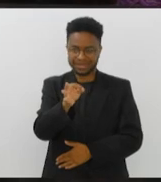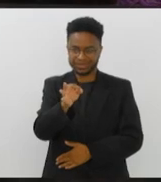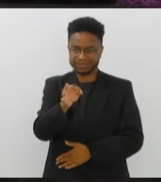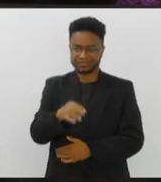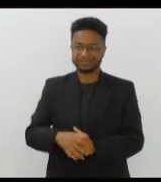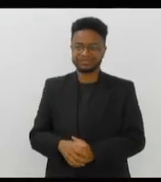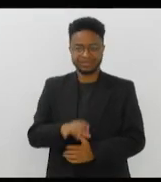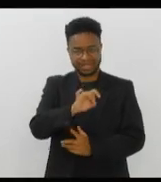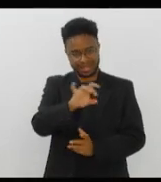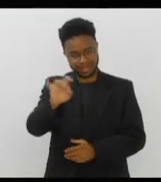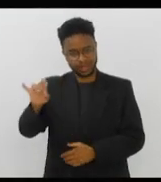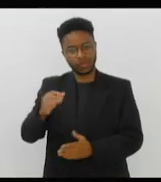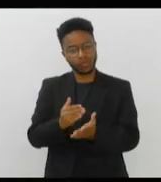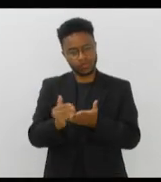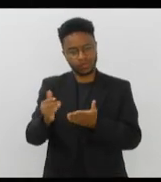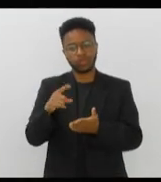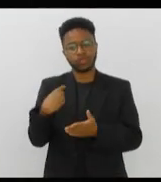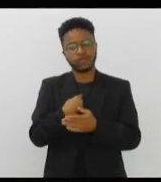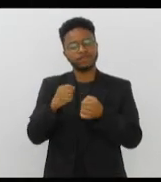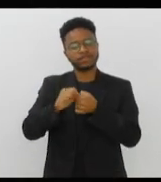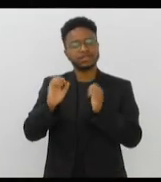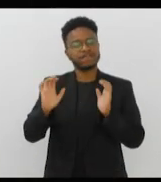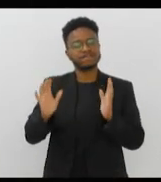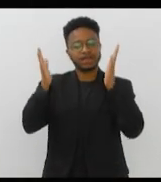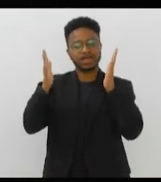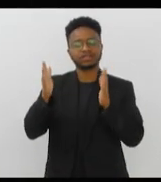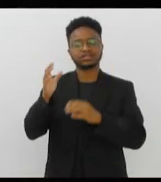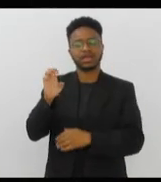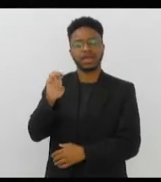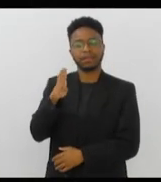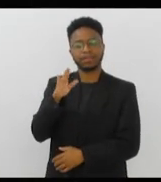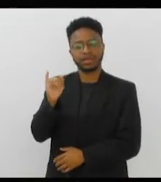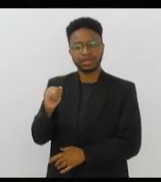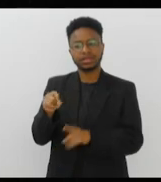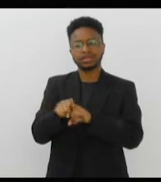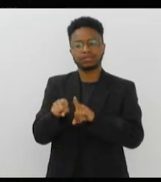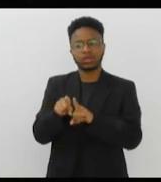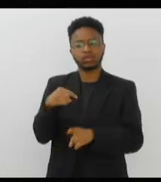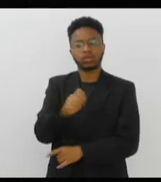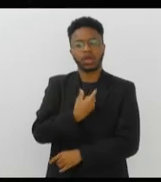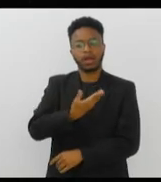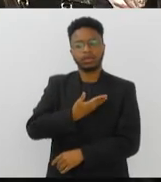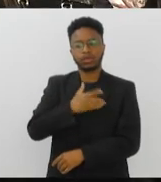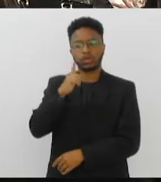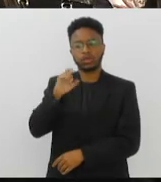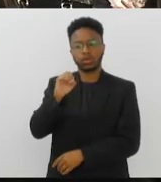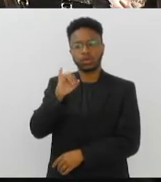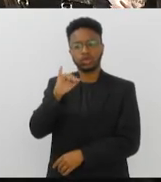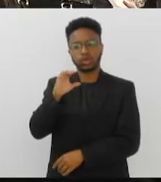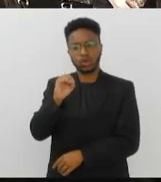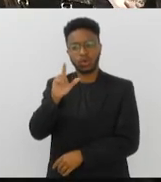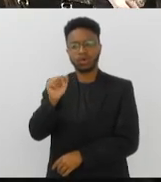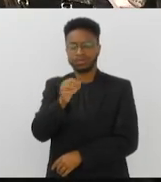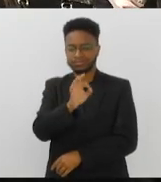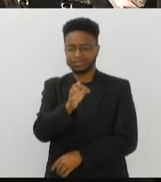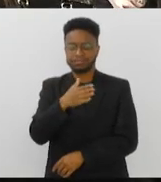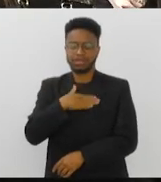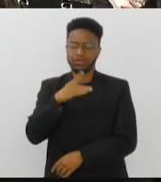Loyola? A gente fazia a festa da EBI, né, tia? Loyola, nosso amigo ali. Meu Deus do